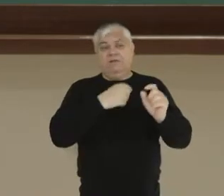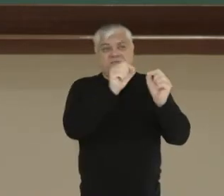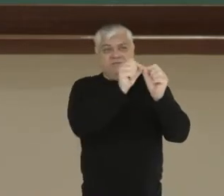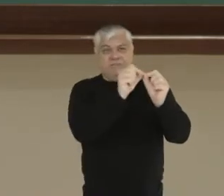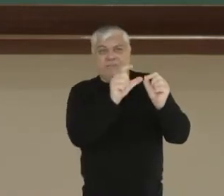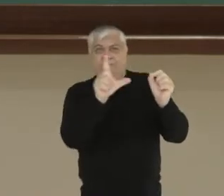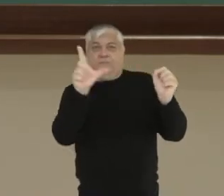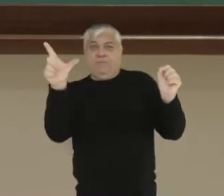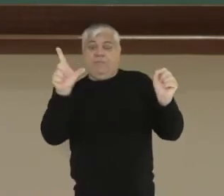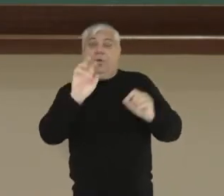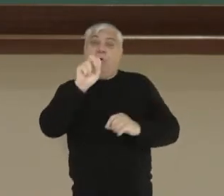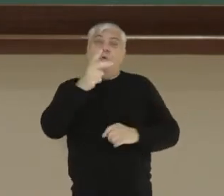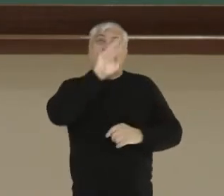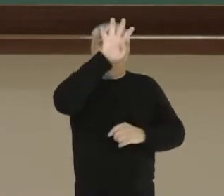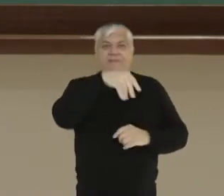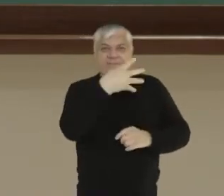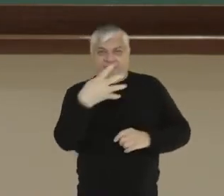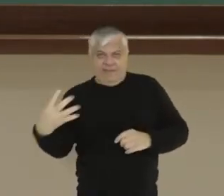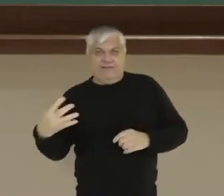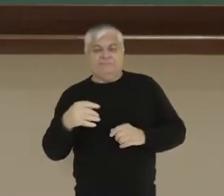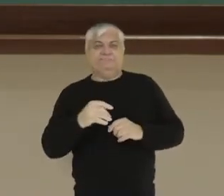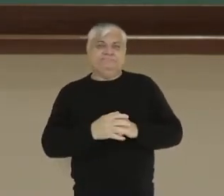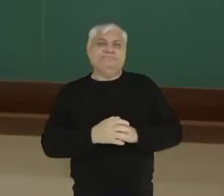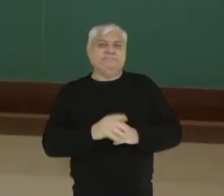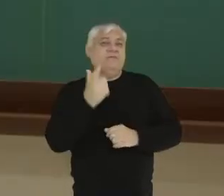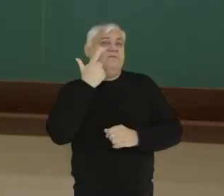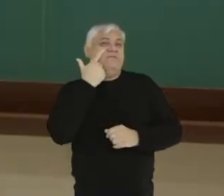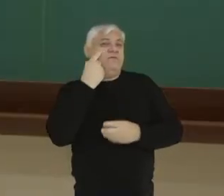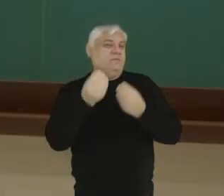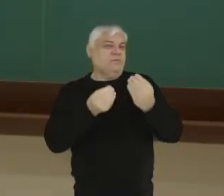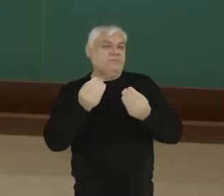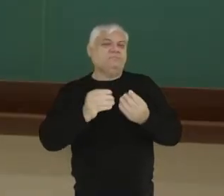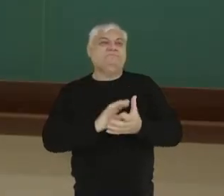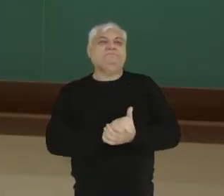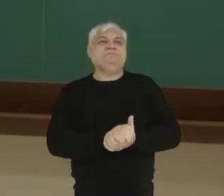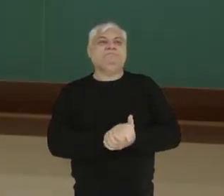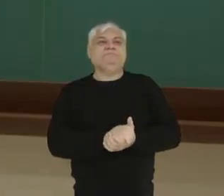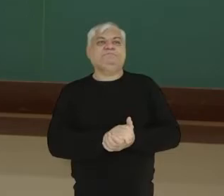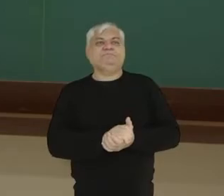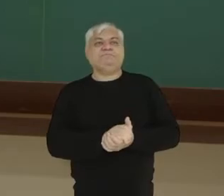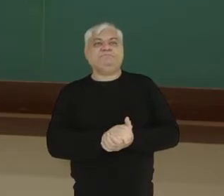uma tabela, alguma coisa assim, tá? Vamos conferir? Então, olha só.